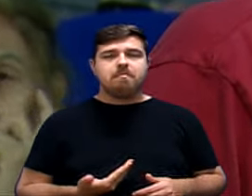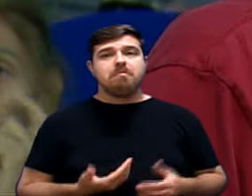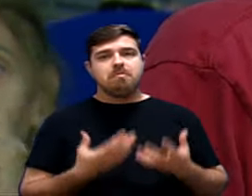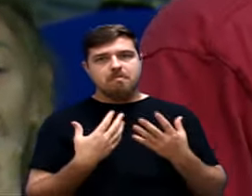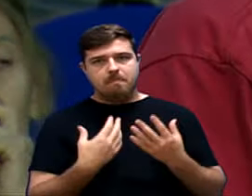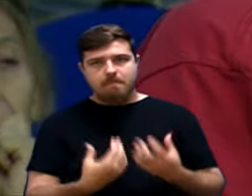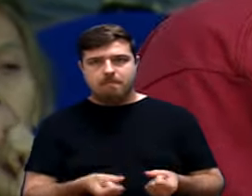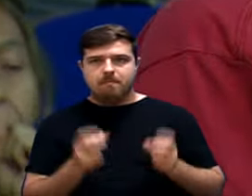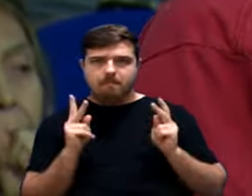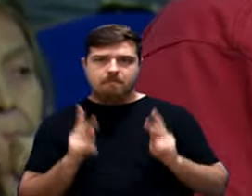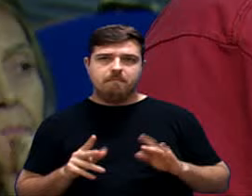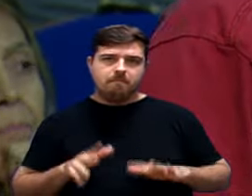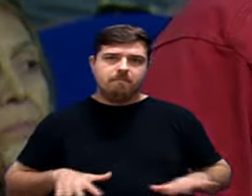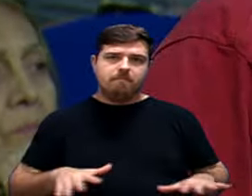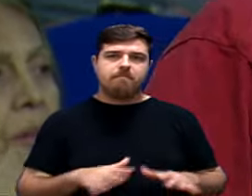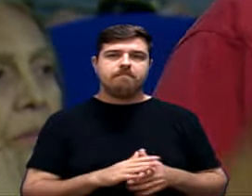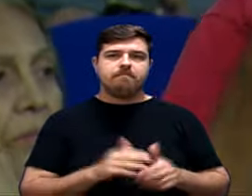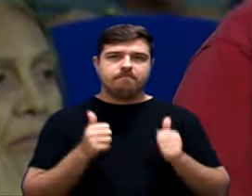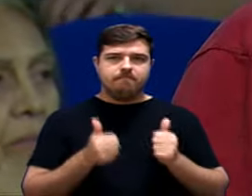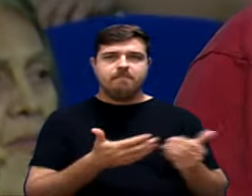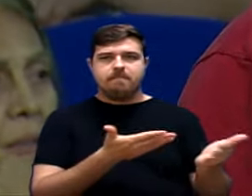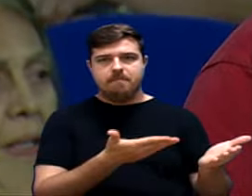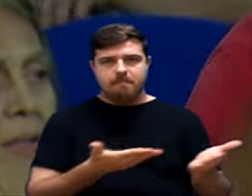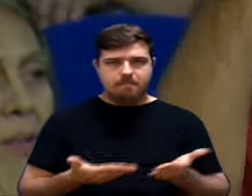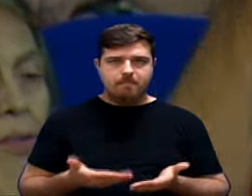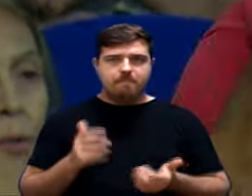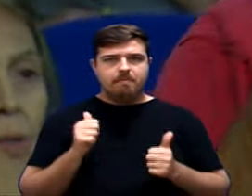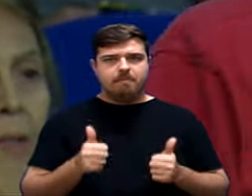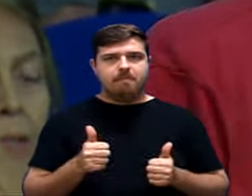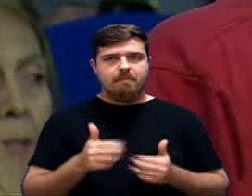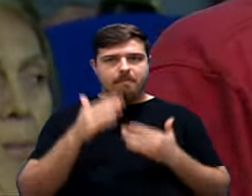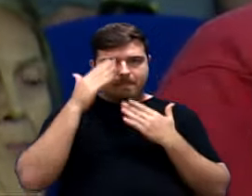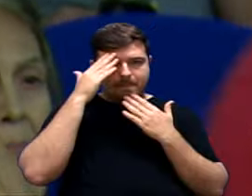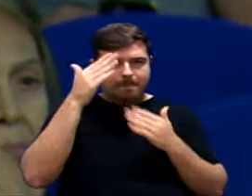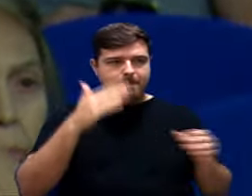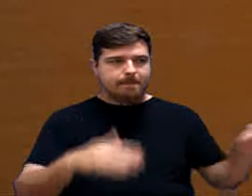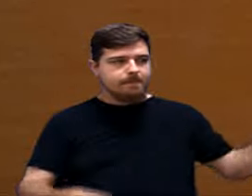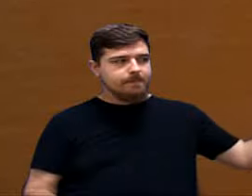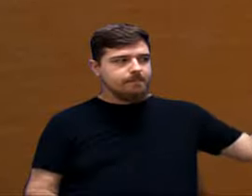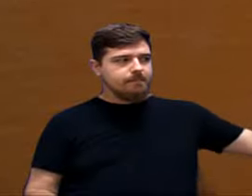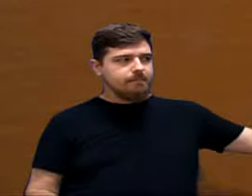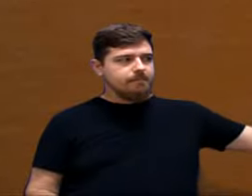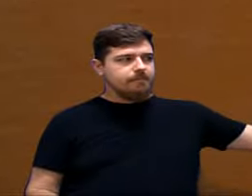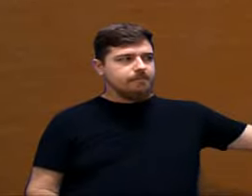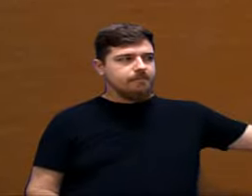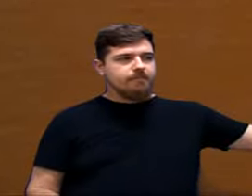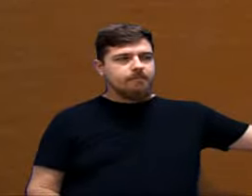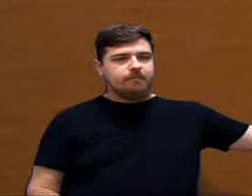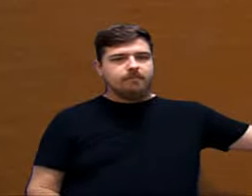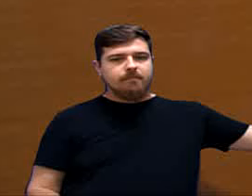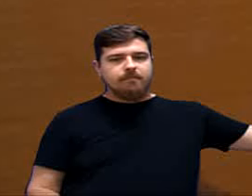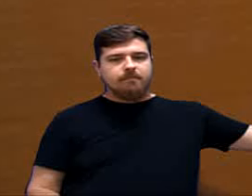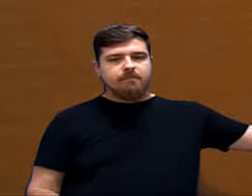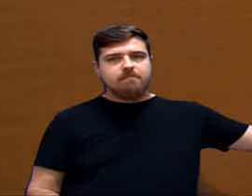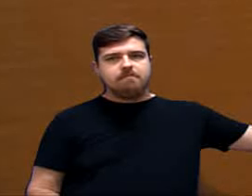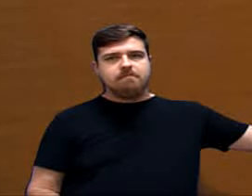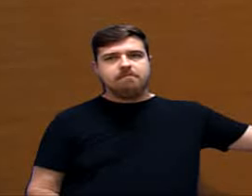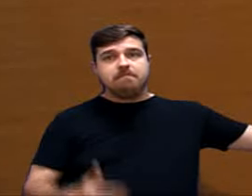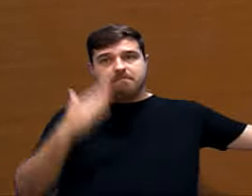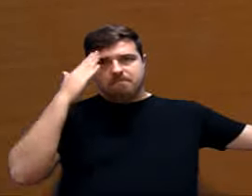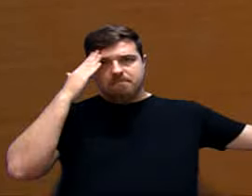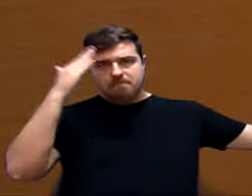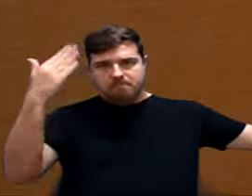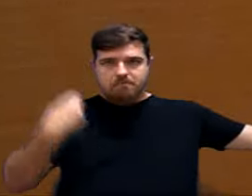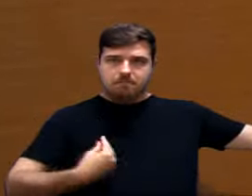favor da população queria Então fazer esse convite mais uma vez obrigada muito obrigado obrigado obrigado pela